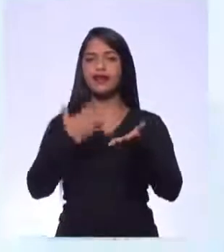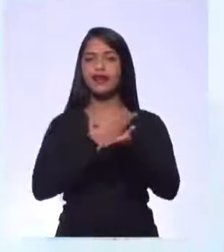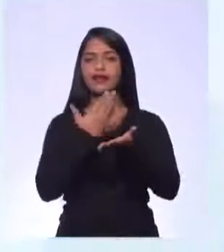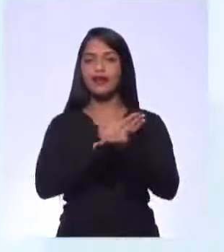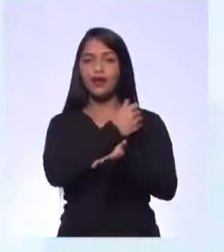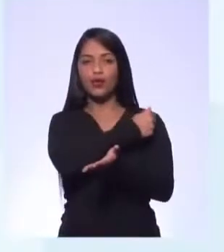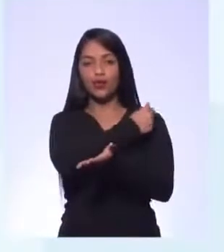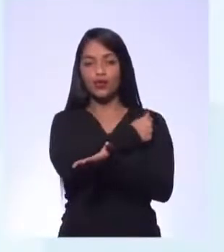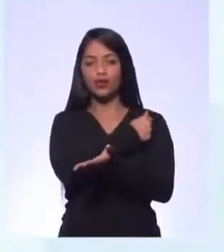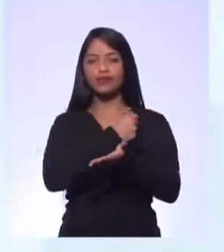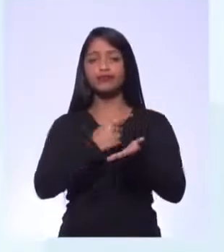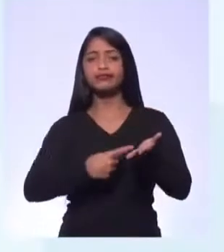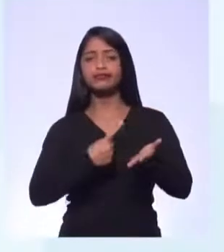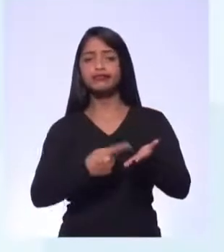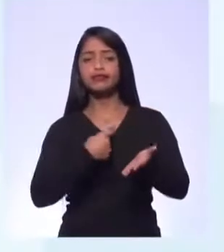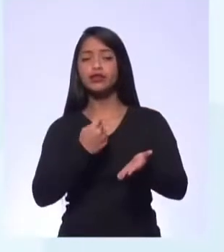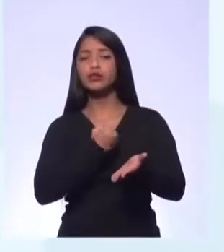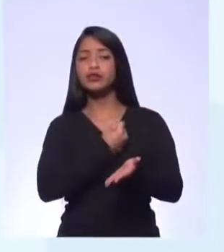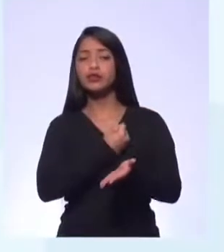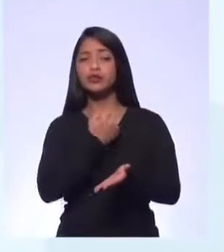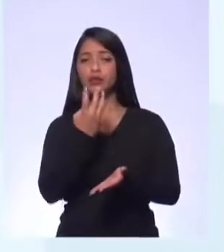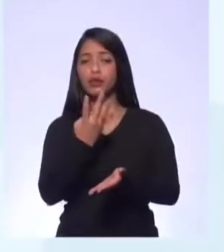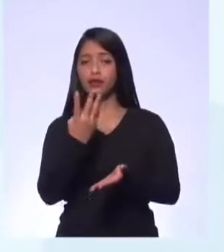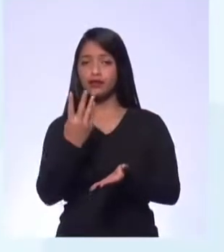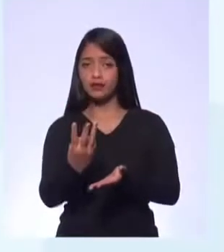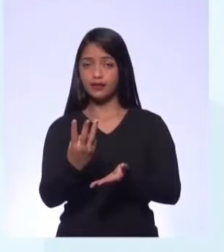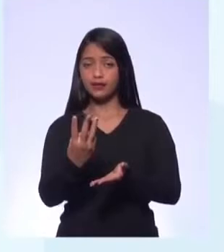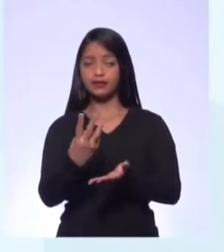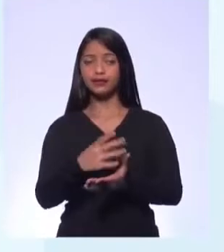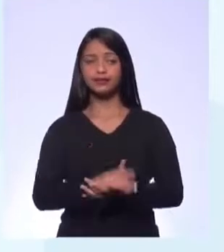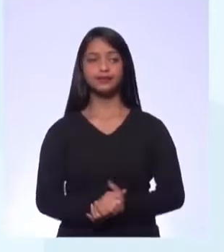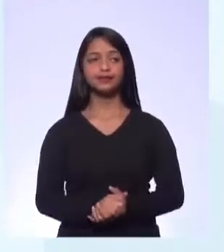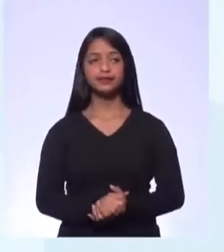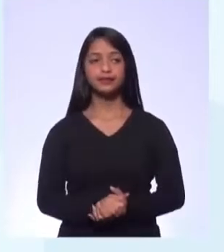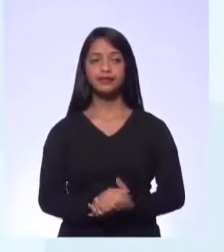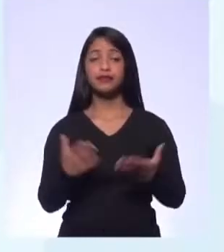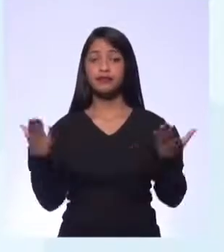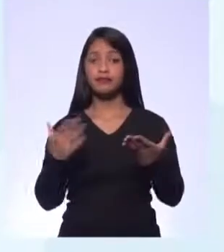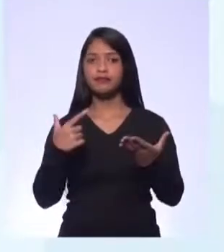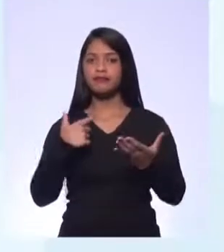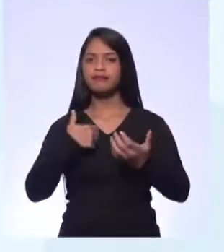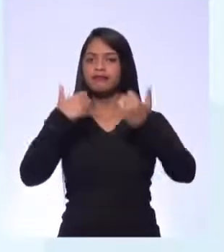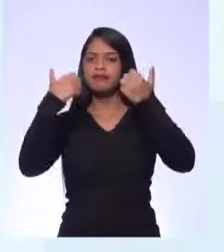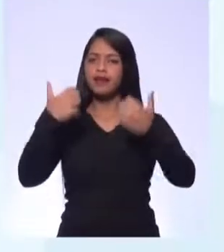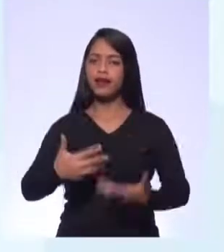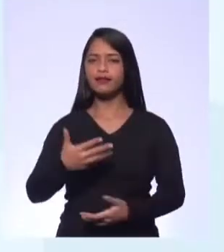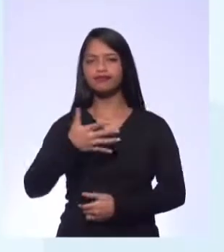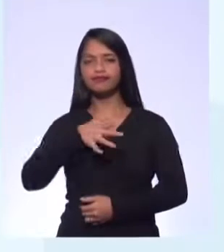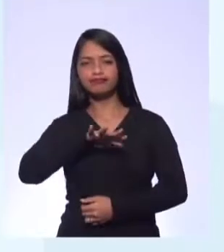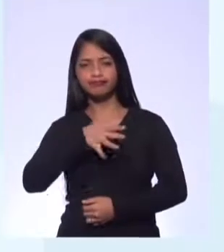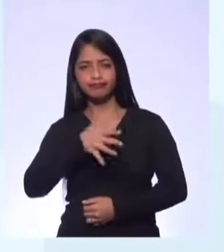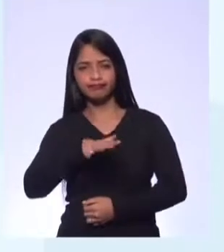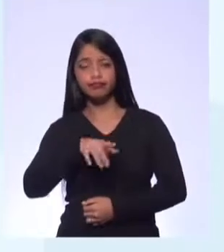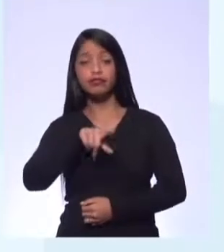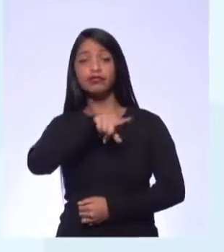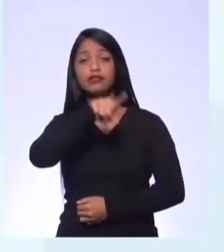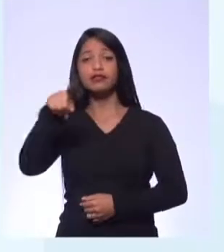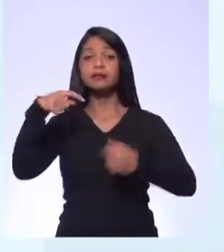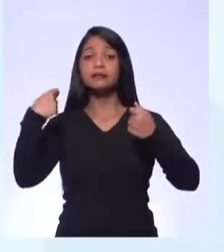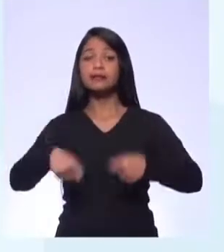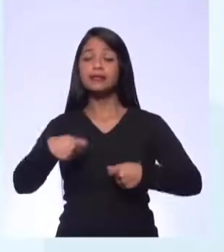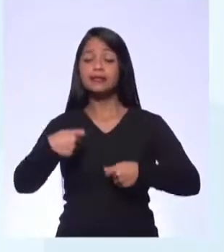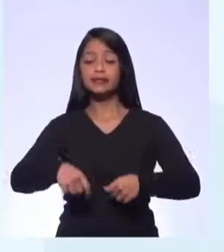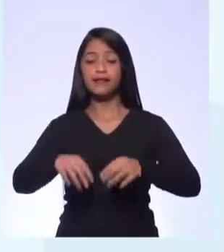página 43. Tá? Eu vou explicar mais ou menos, porque vocês vão ter que reescrever